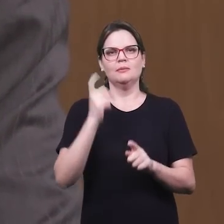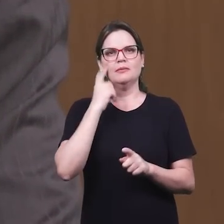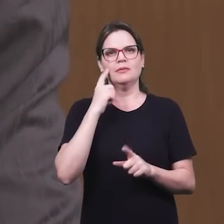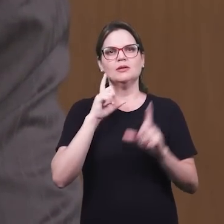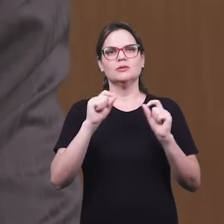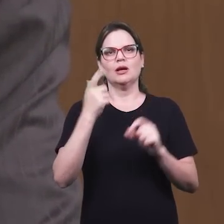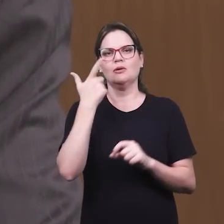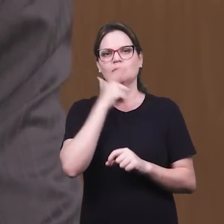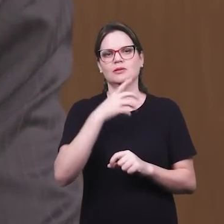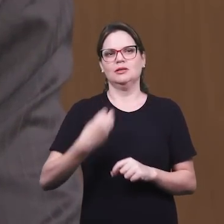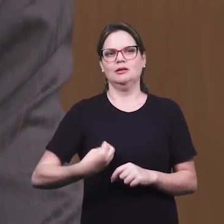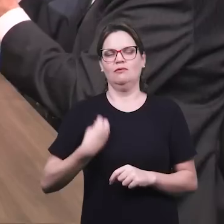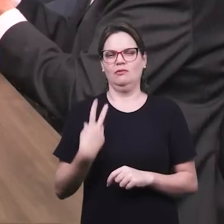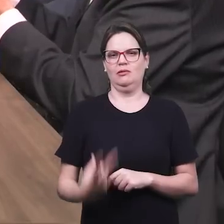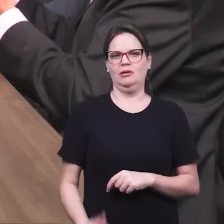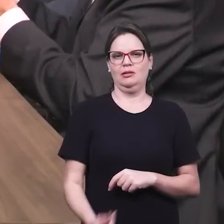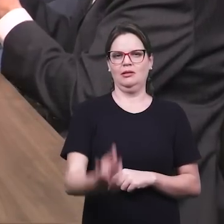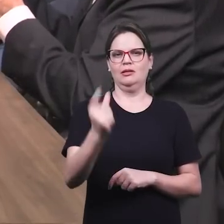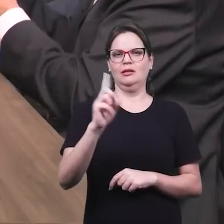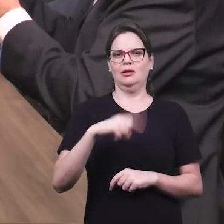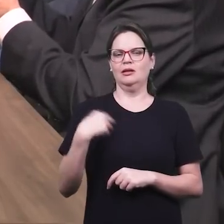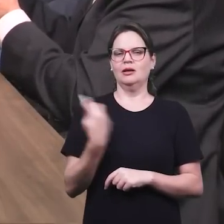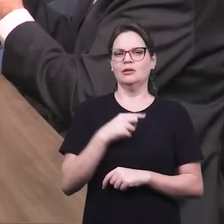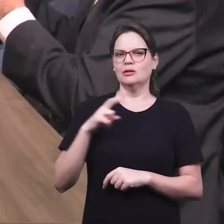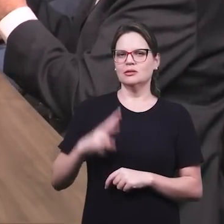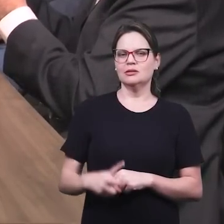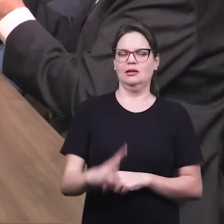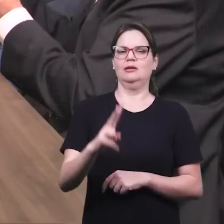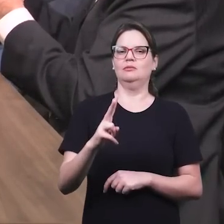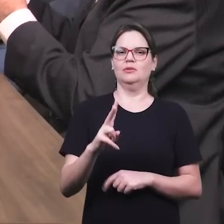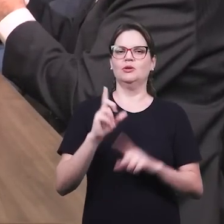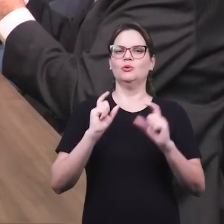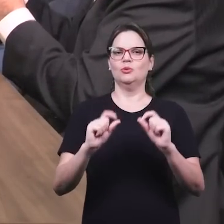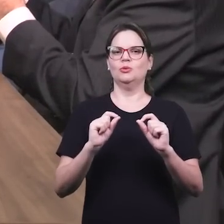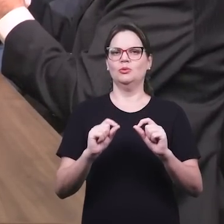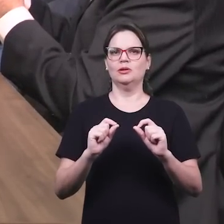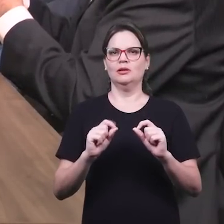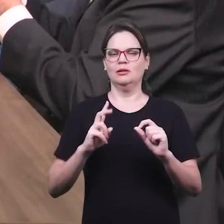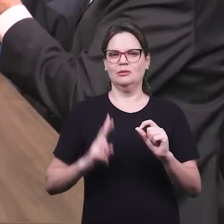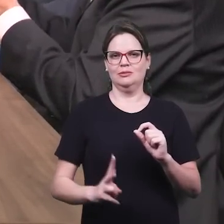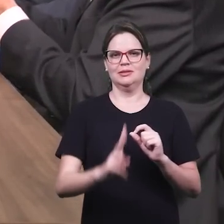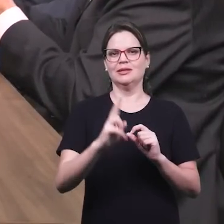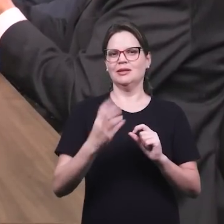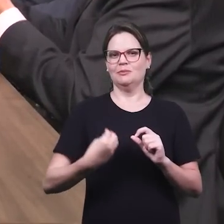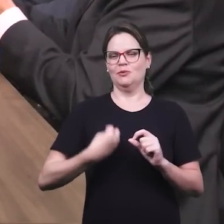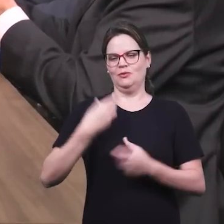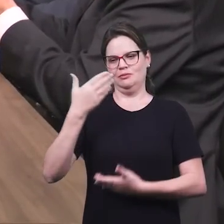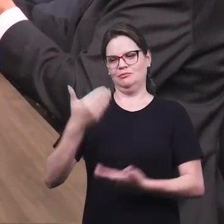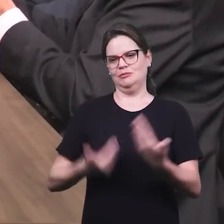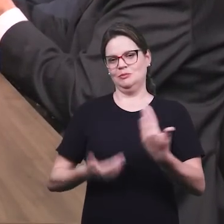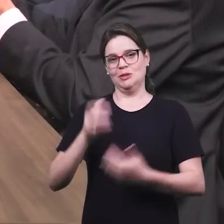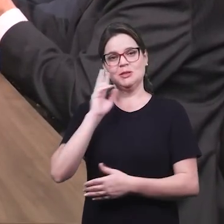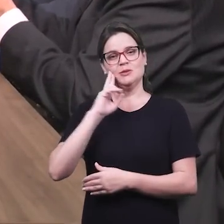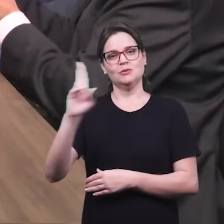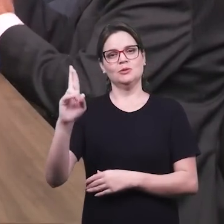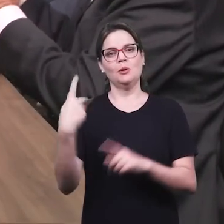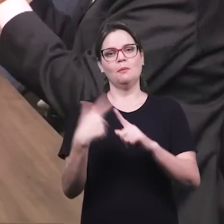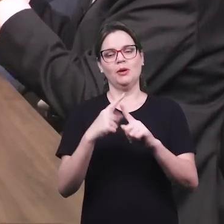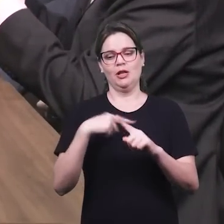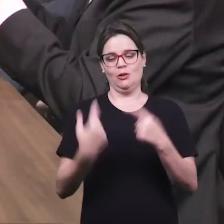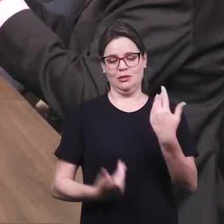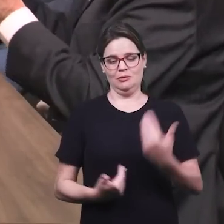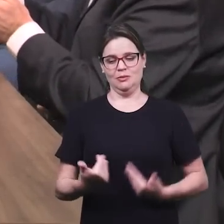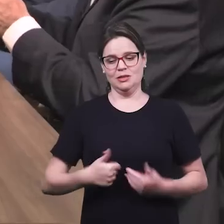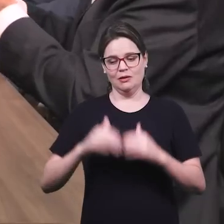nós mais vivemos, porque a igreja do Senhor, ela foi tirada da sua razão.